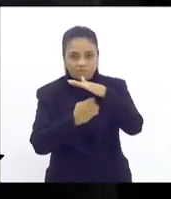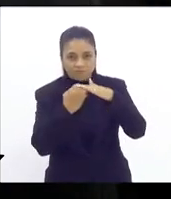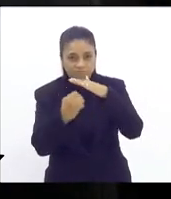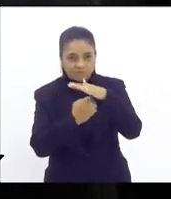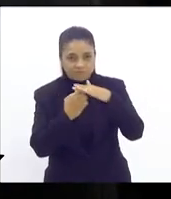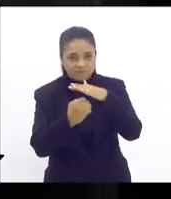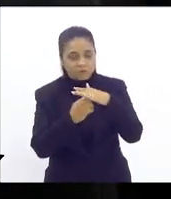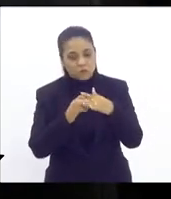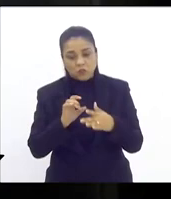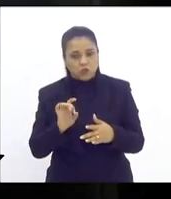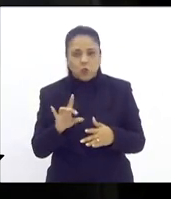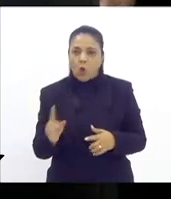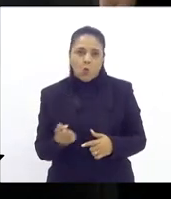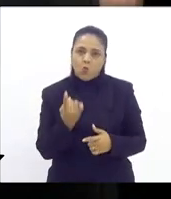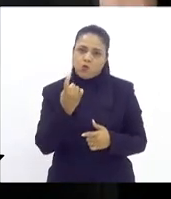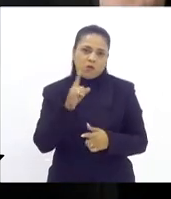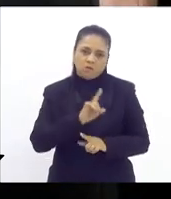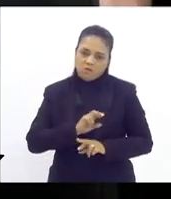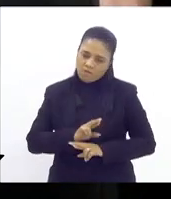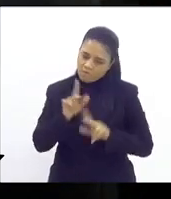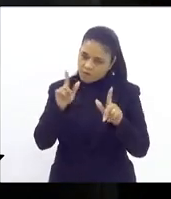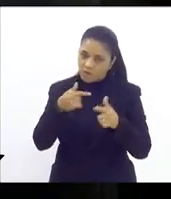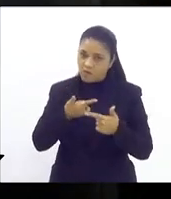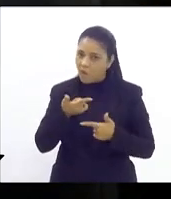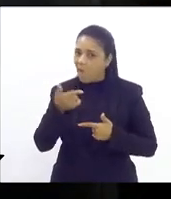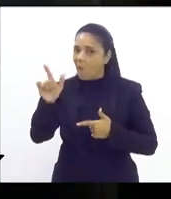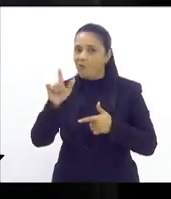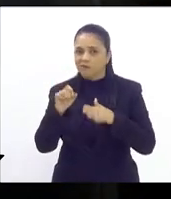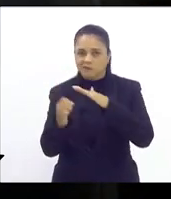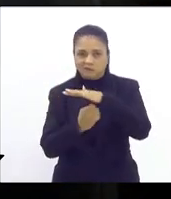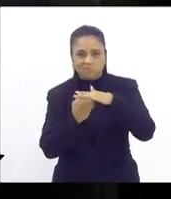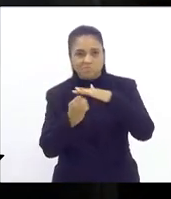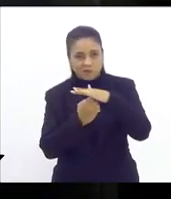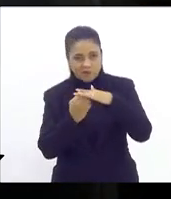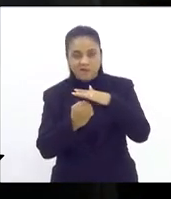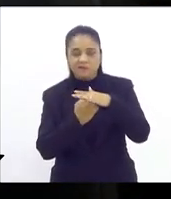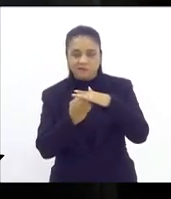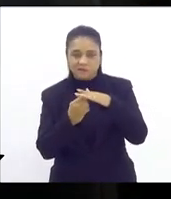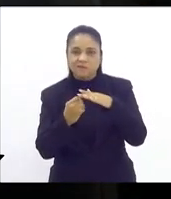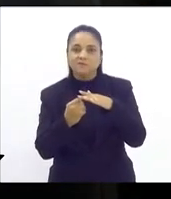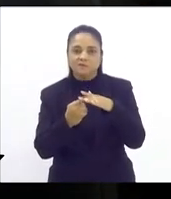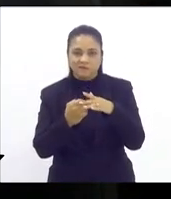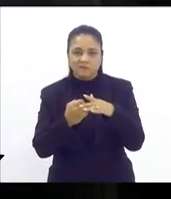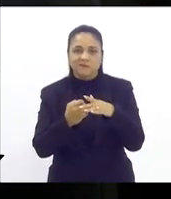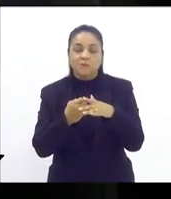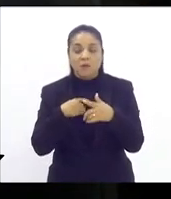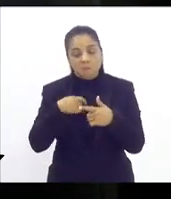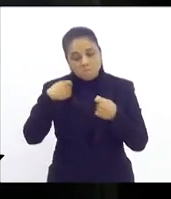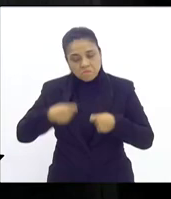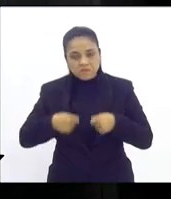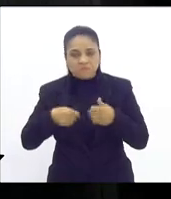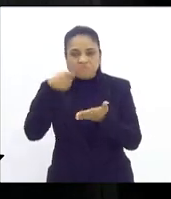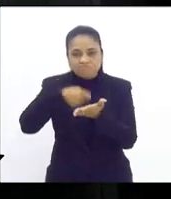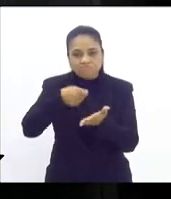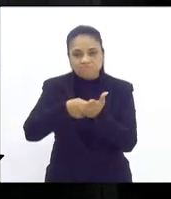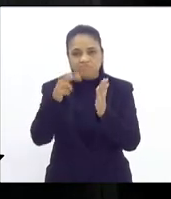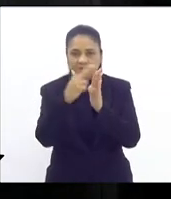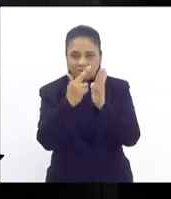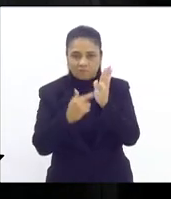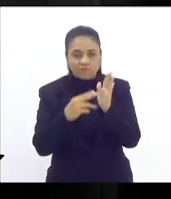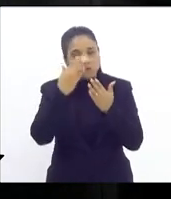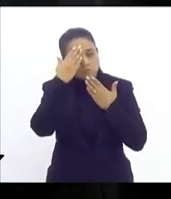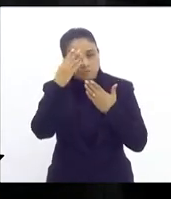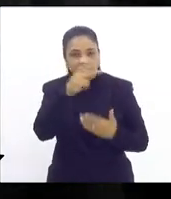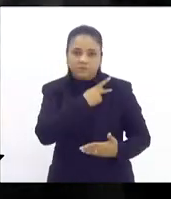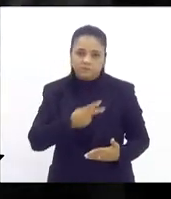é só ela que opera não é verdade nós temos poucas podemos ser operada teria o lance Ela tem ela tem cumprir suas regras Tá bom muito obrigado Presidente